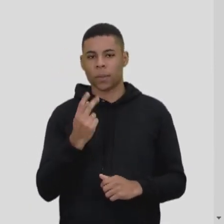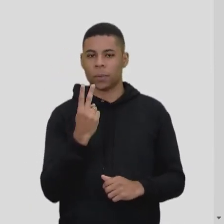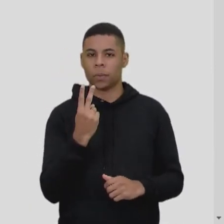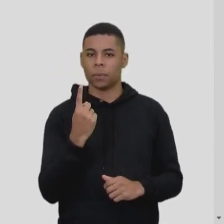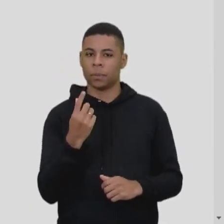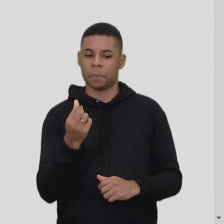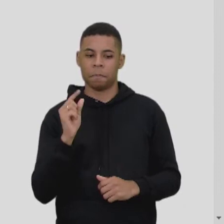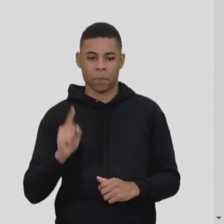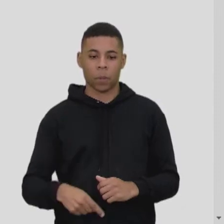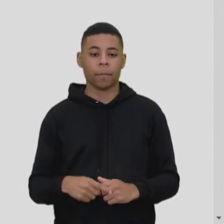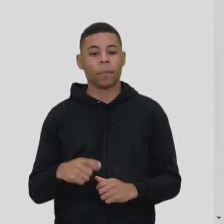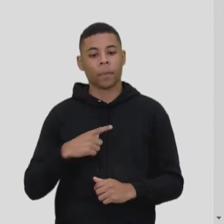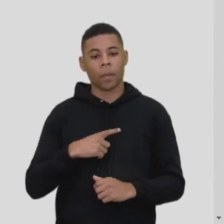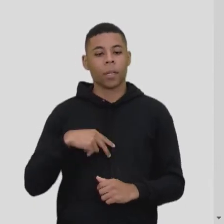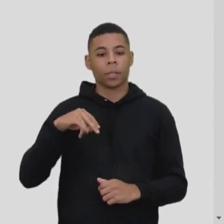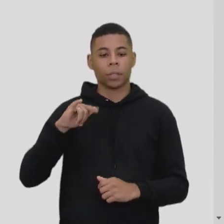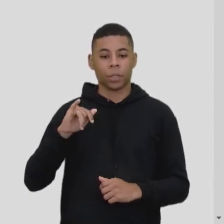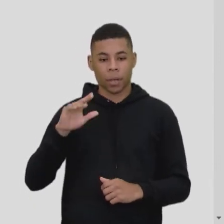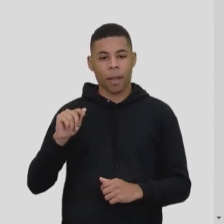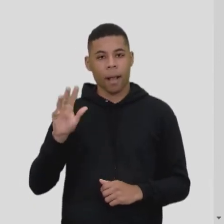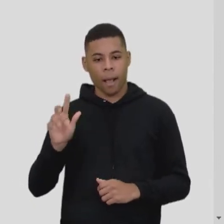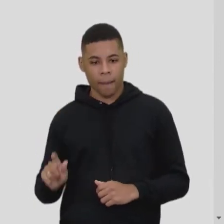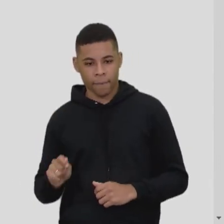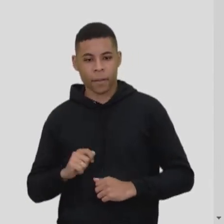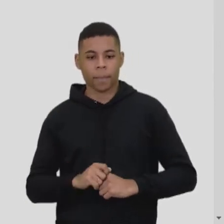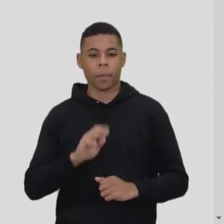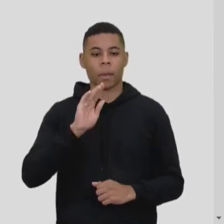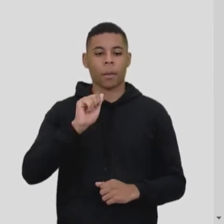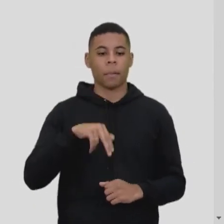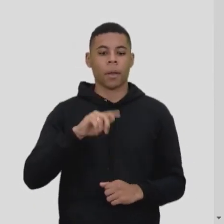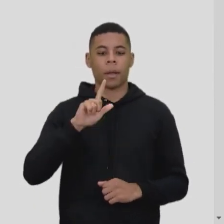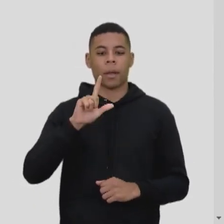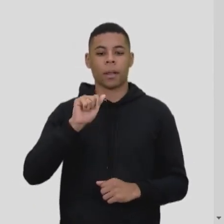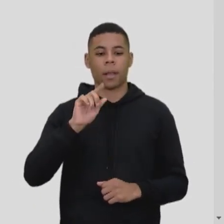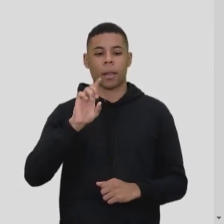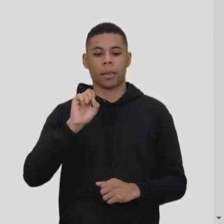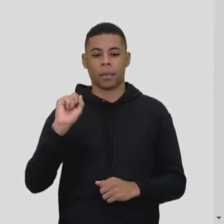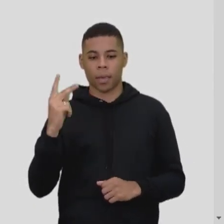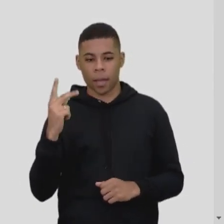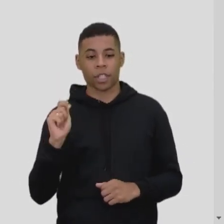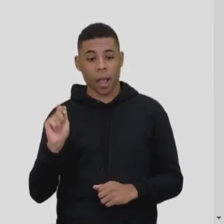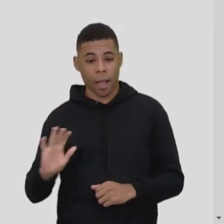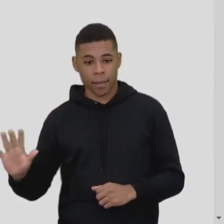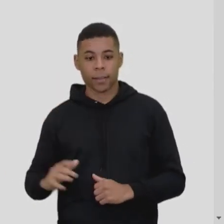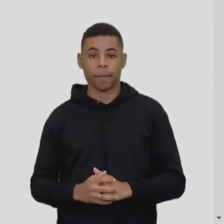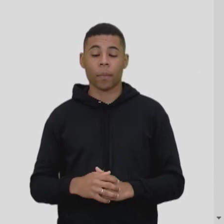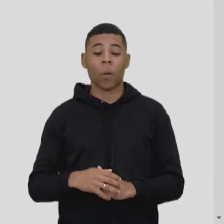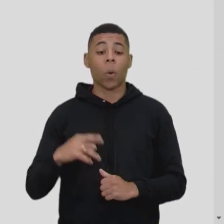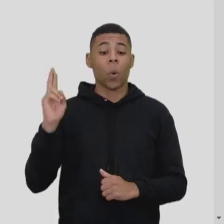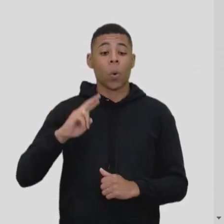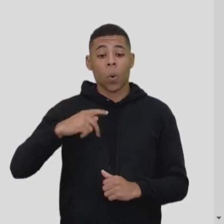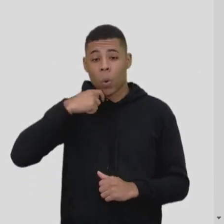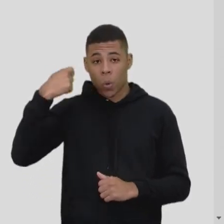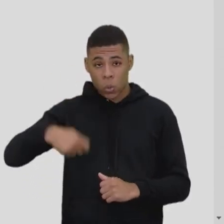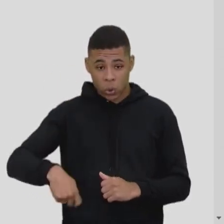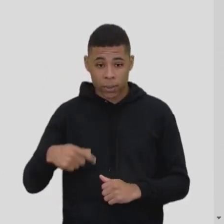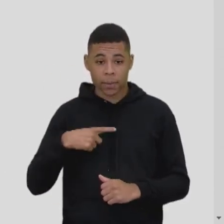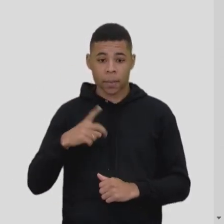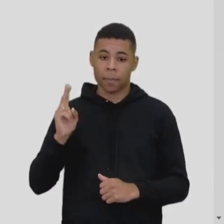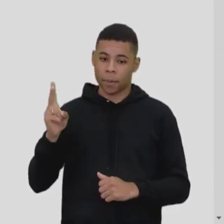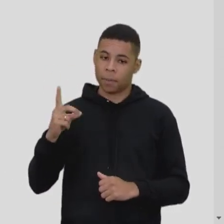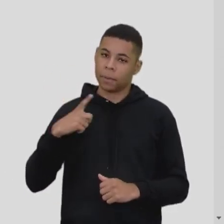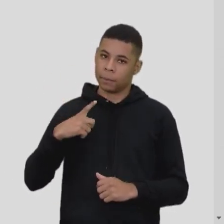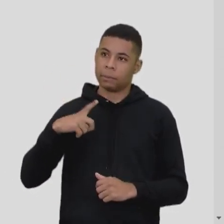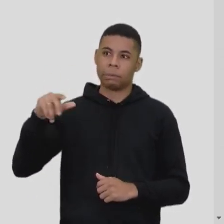Nigéria na África, Bangladesh na Ásia, a Rússia, né, que faz parte aí do continente europeu, mas que também tem a sua